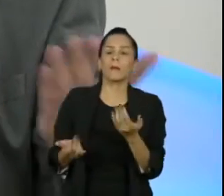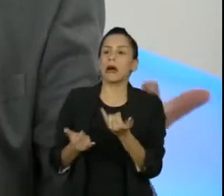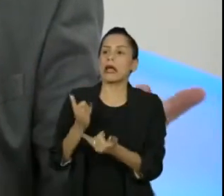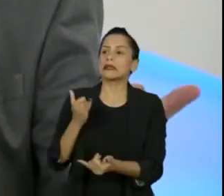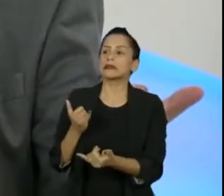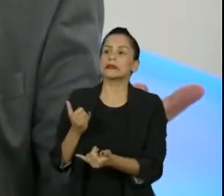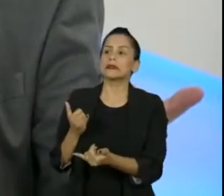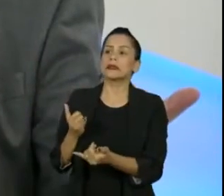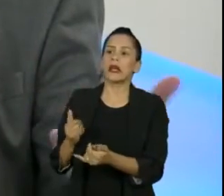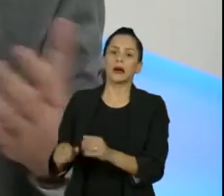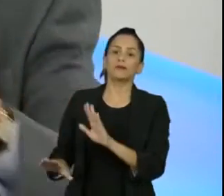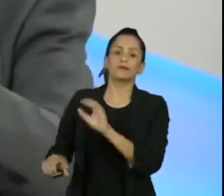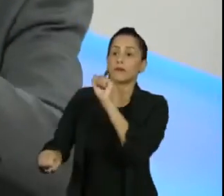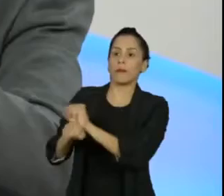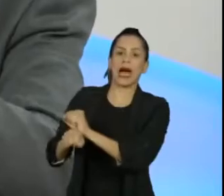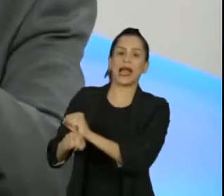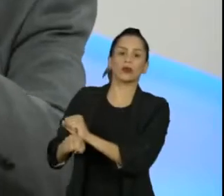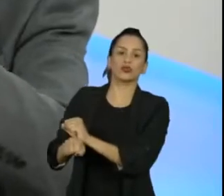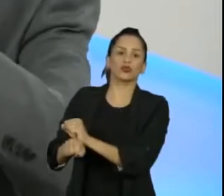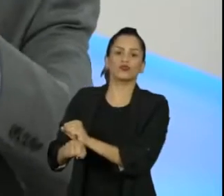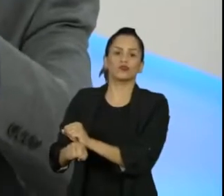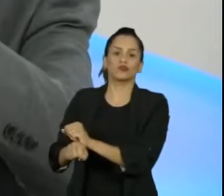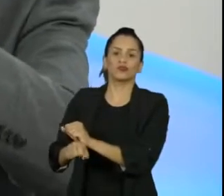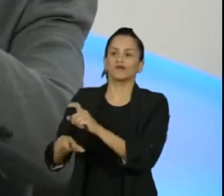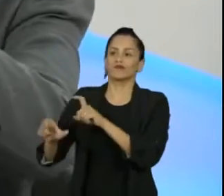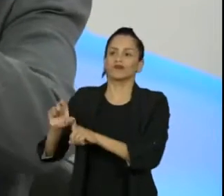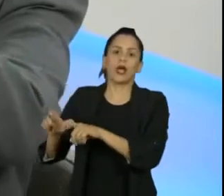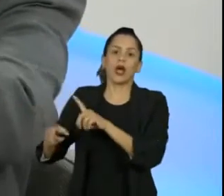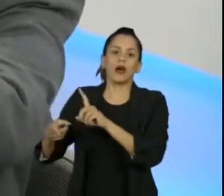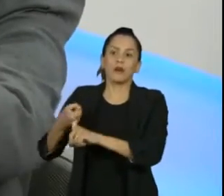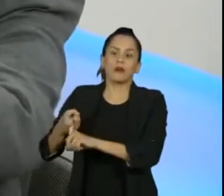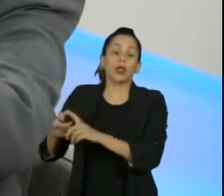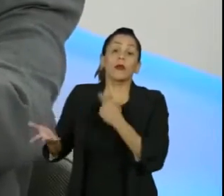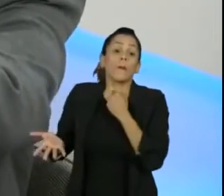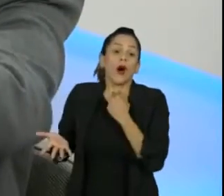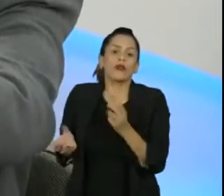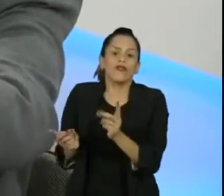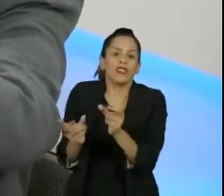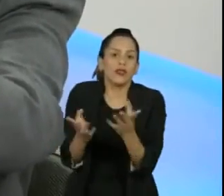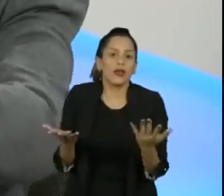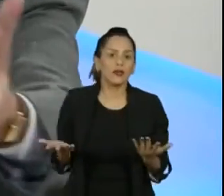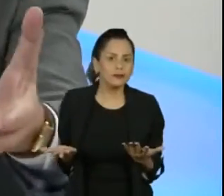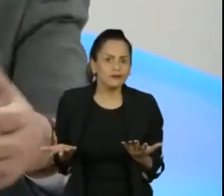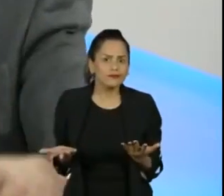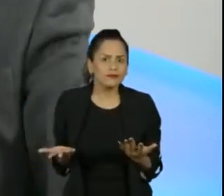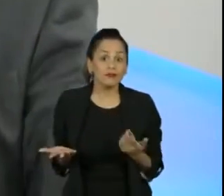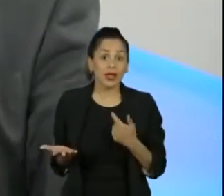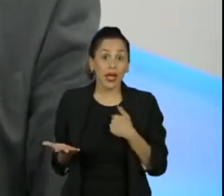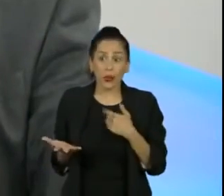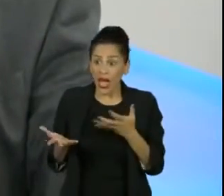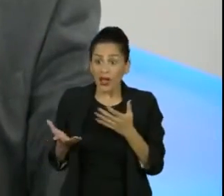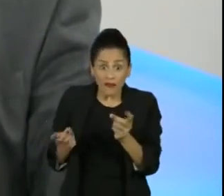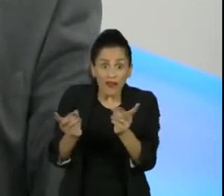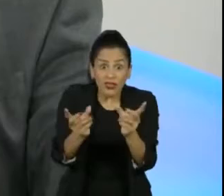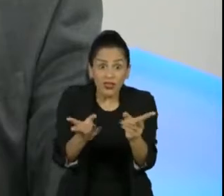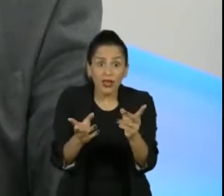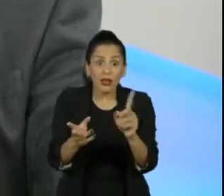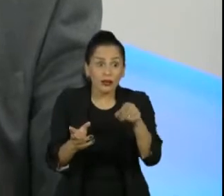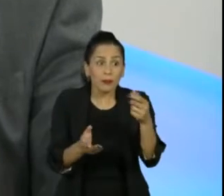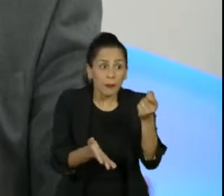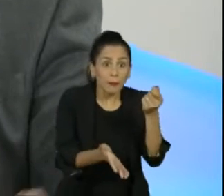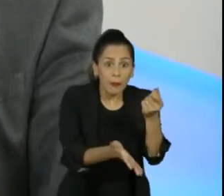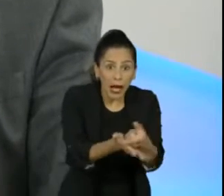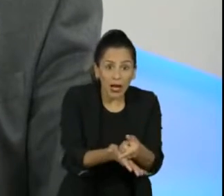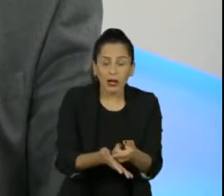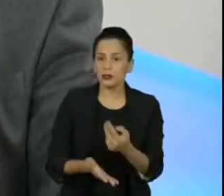do Brasil. Quer dizer, se eu quiser vender para pagar, eu não posso. Porque